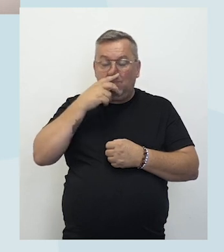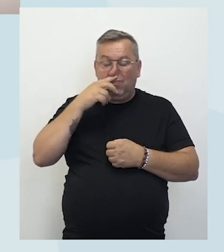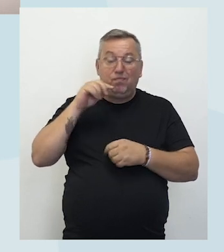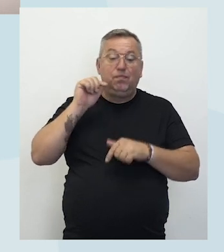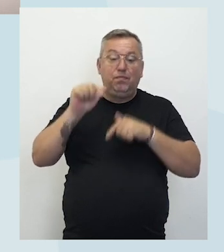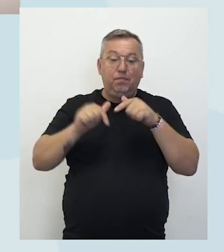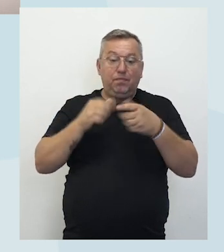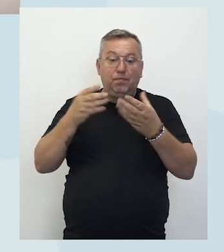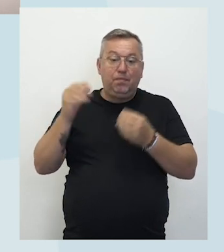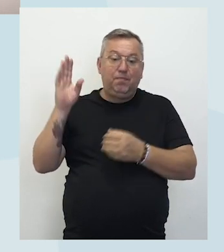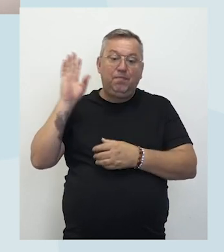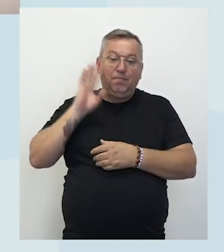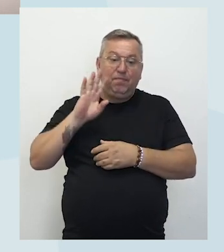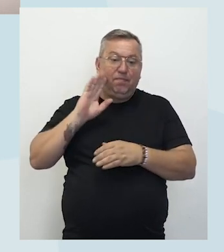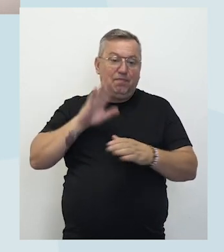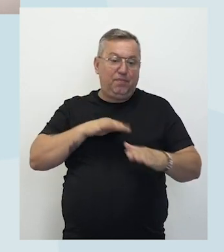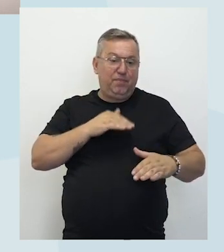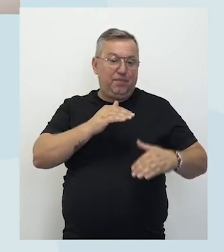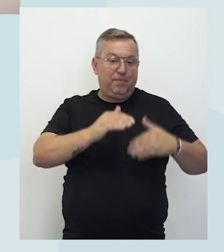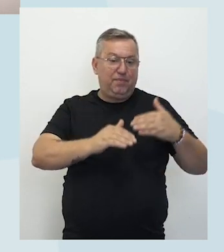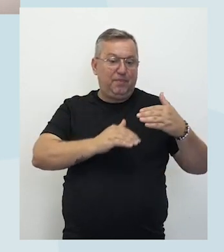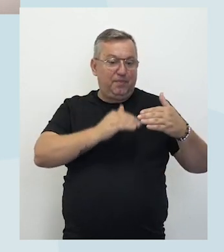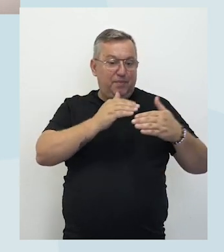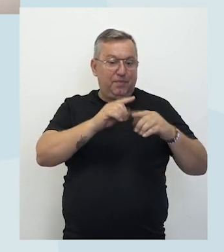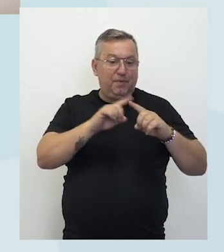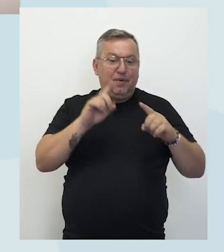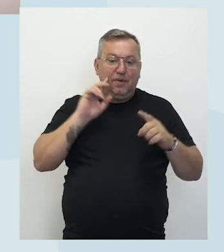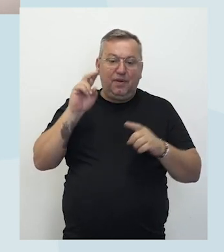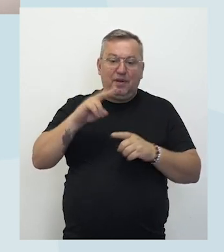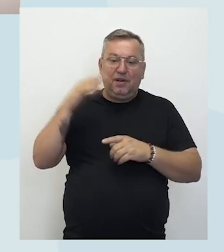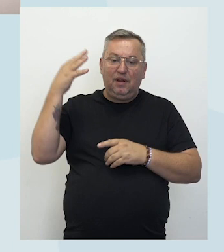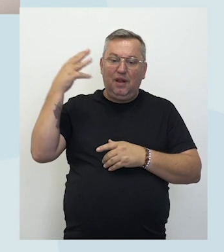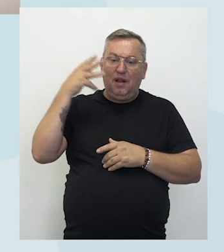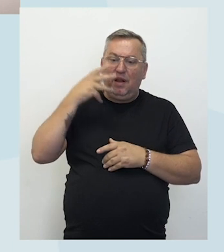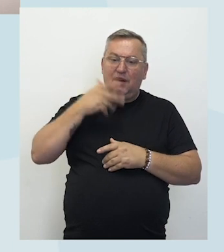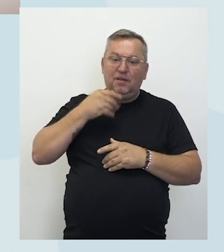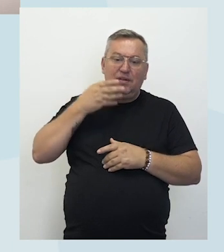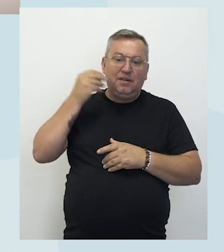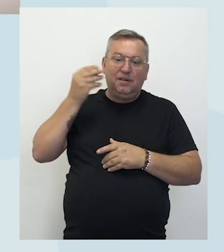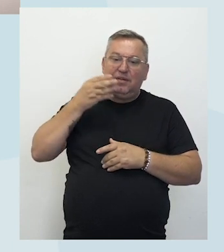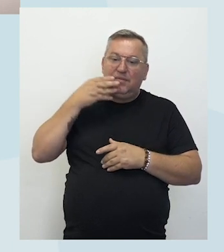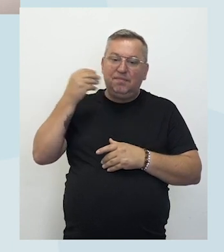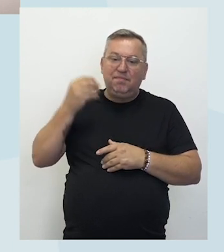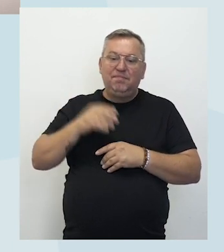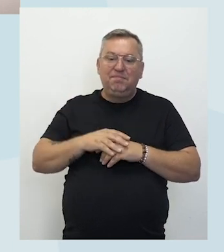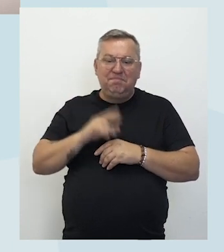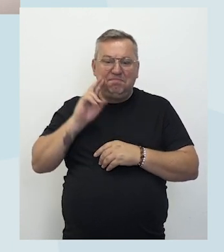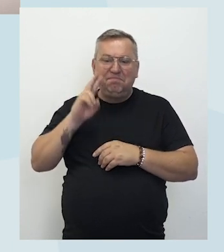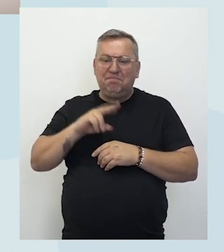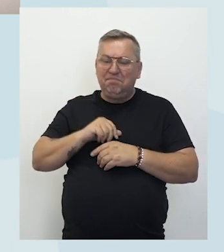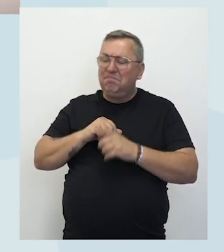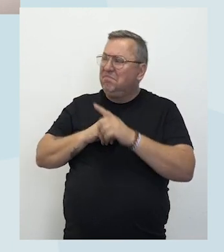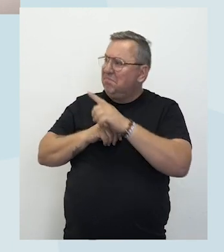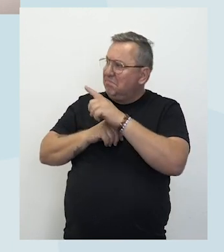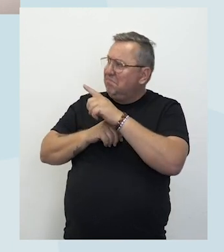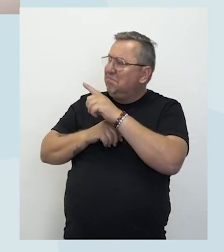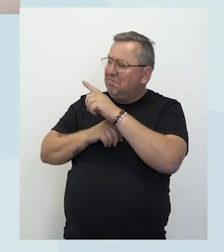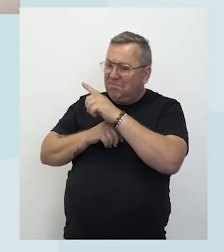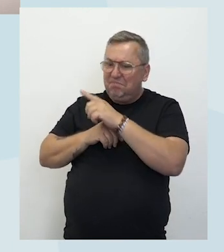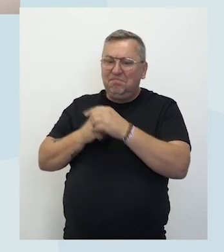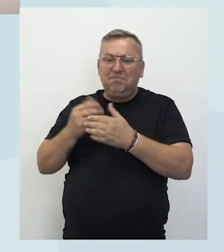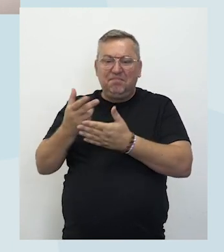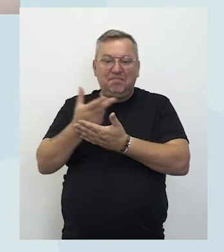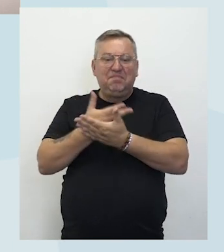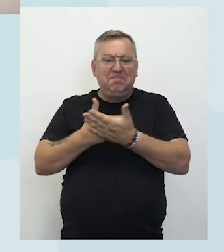super bacana desenvolvido pela aluna. Olha que graça, né? O trabalho, a pintura, o desenho